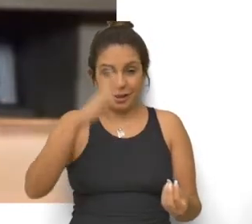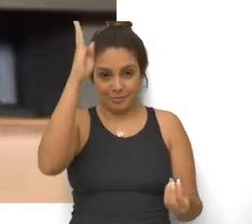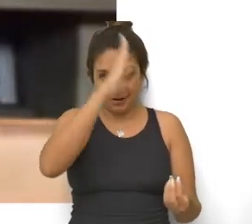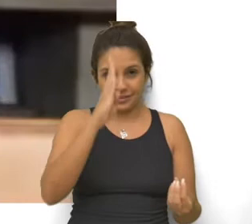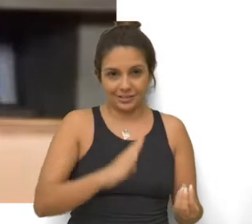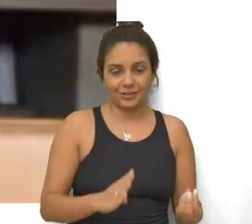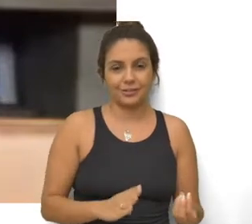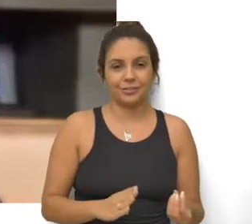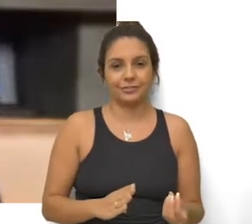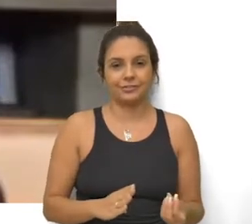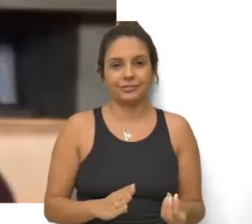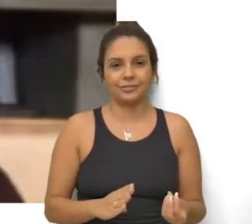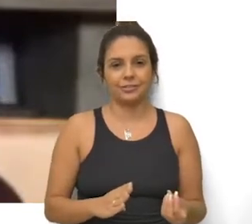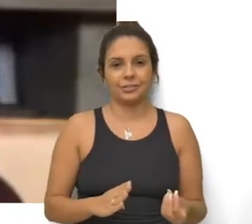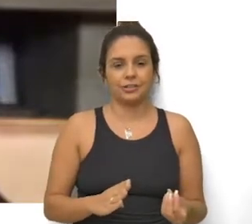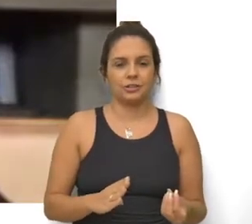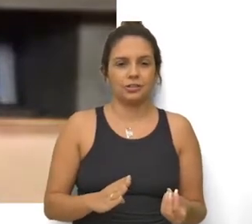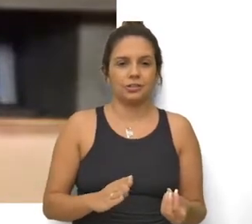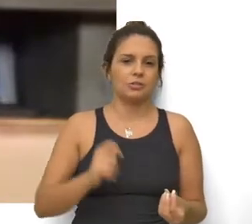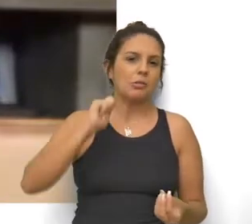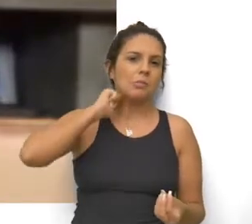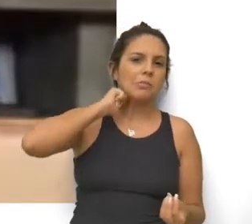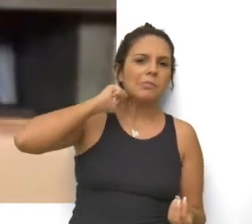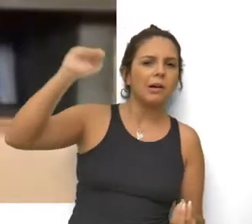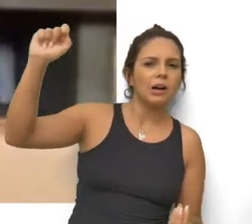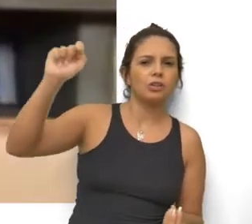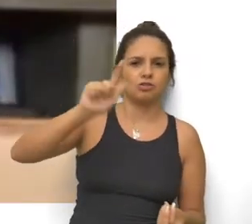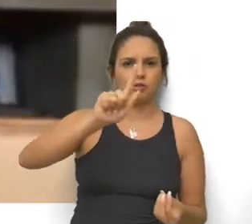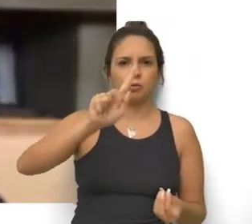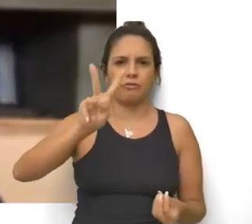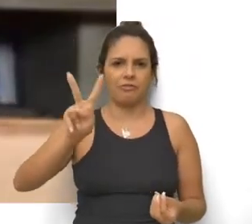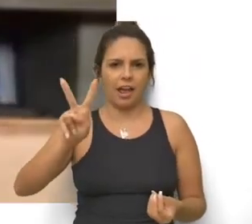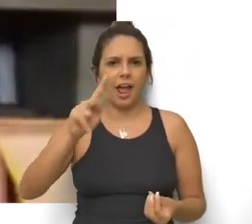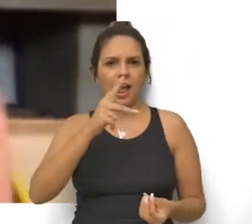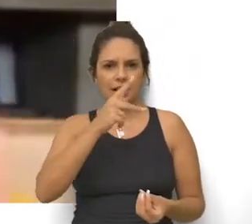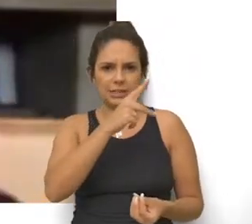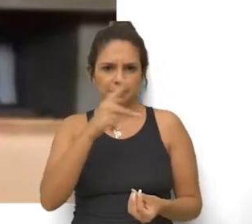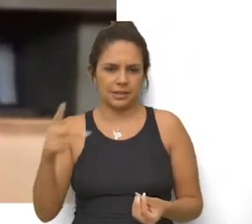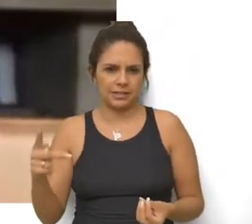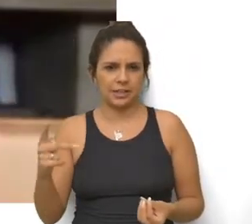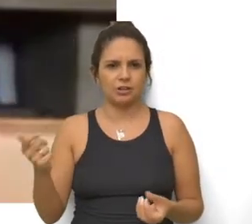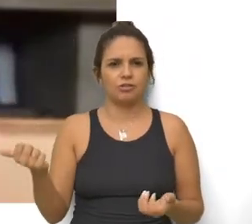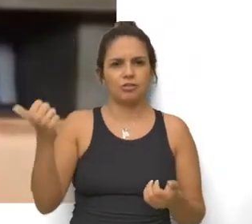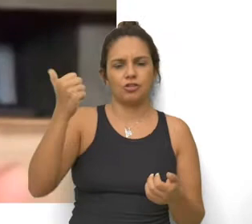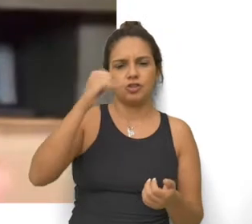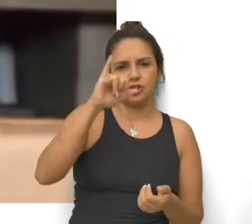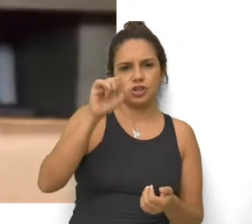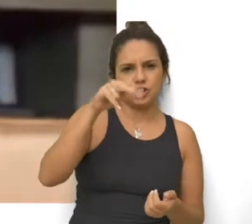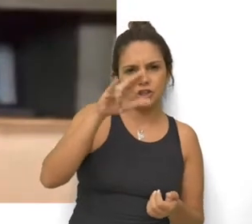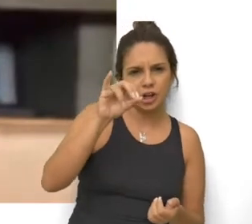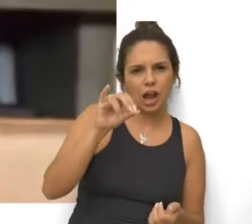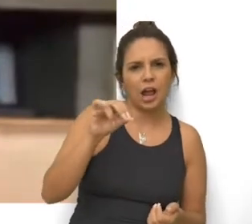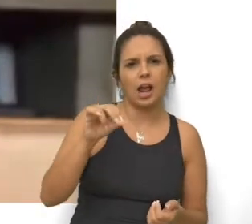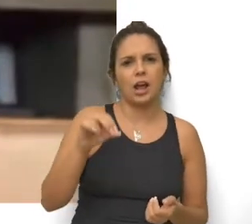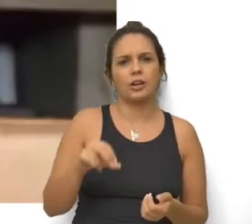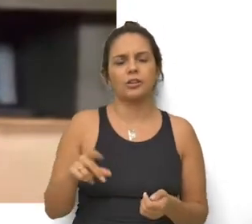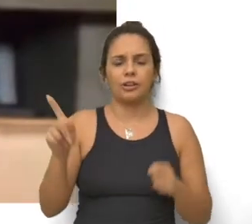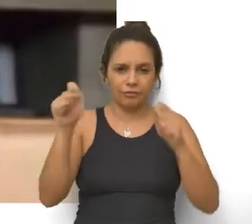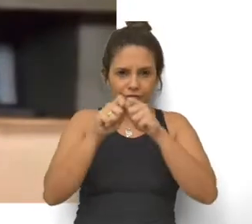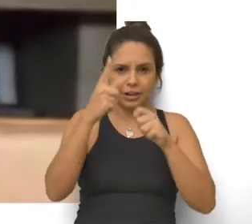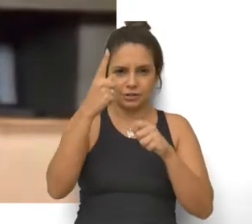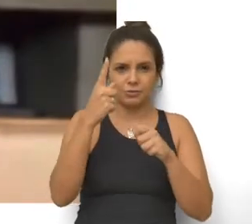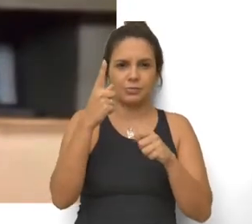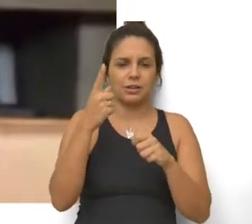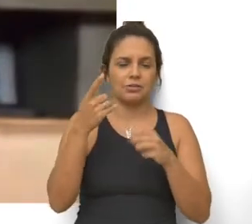Brasil, desde suicídio do Getúlio, renúncia de Jane, o golpe militar. A Marta fez